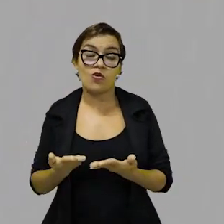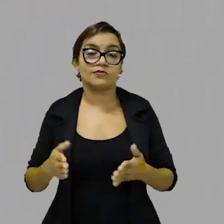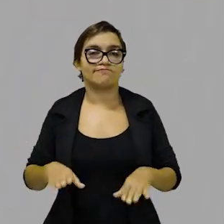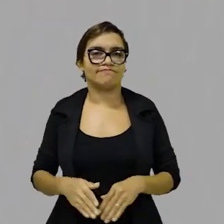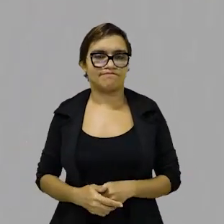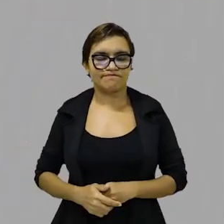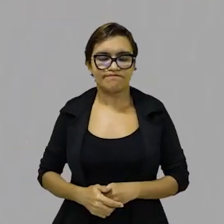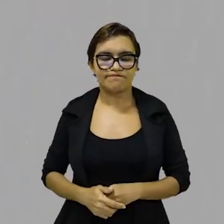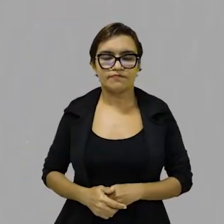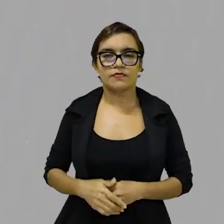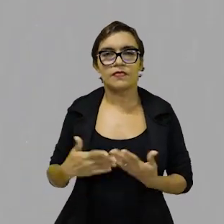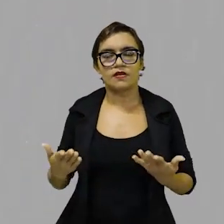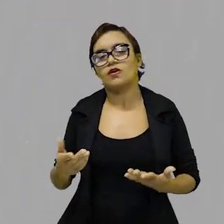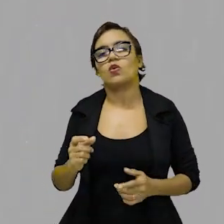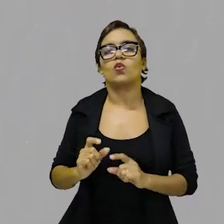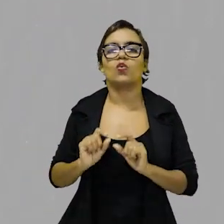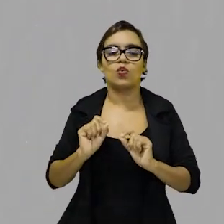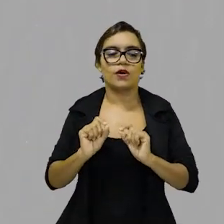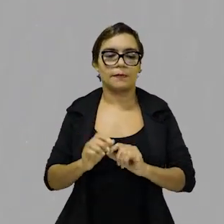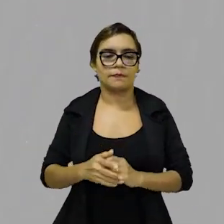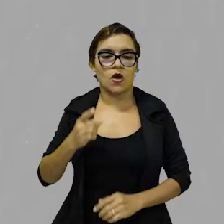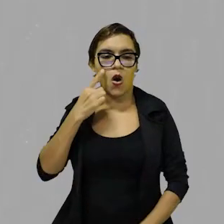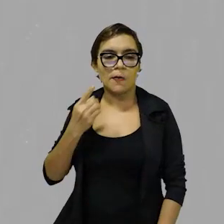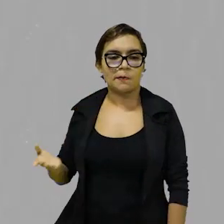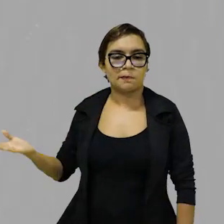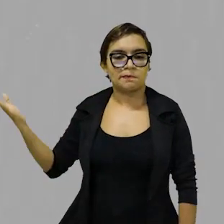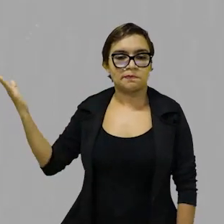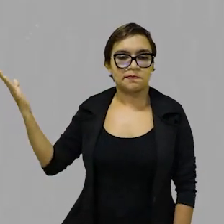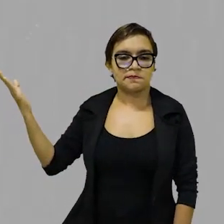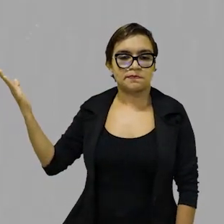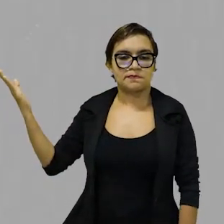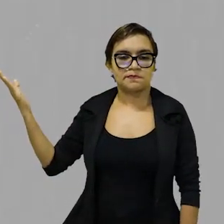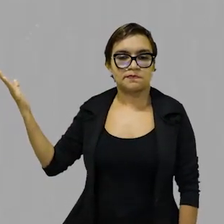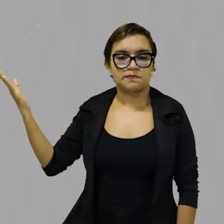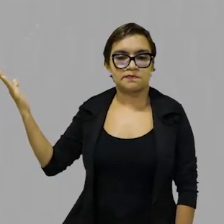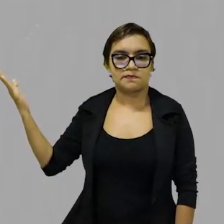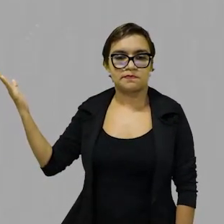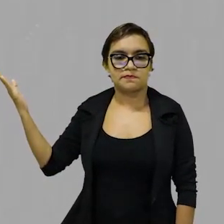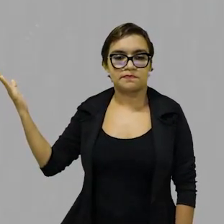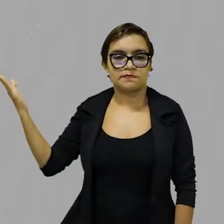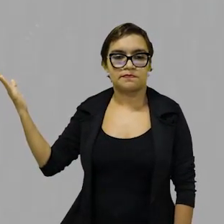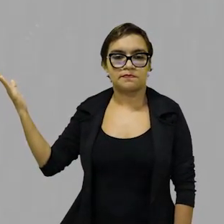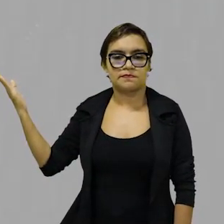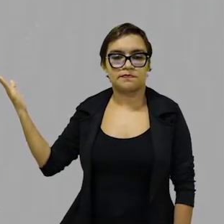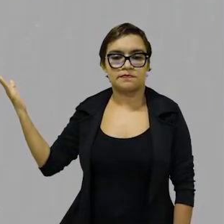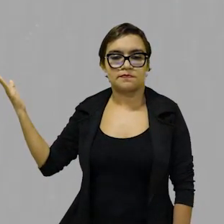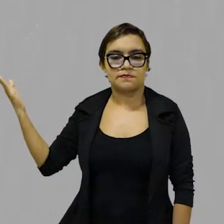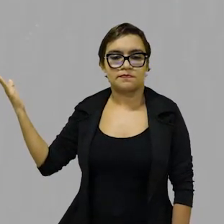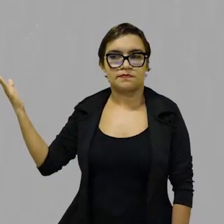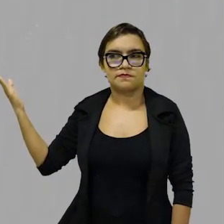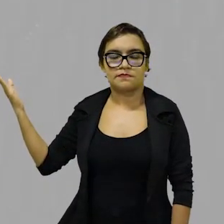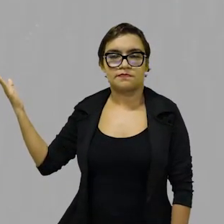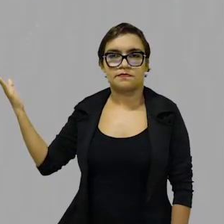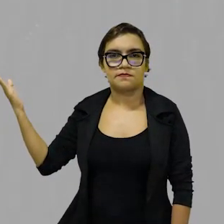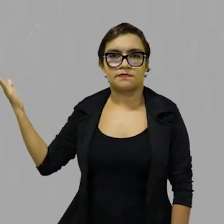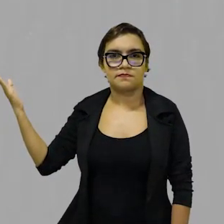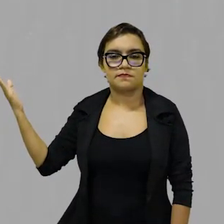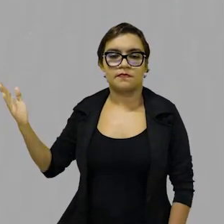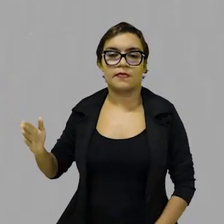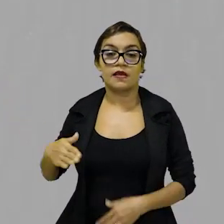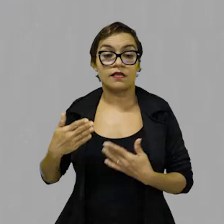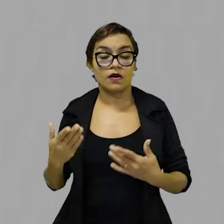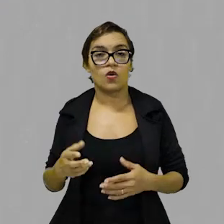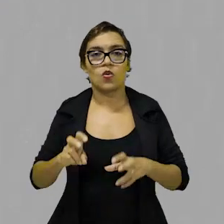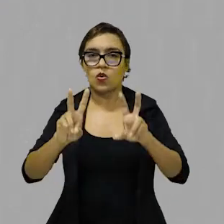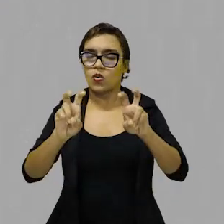essa situação toda. O Rottluff também fez parte do Die Broek, alemão, gravador, trabalhou com nus, obras geométricas,